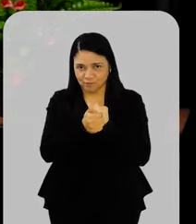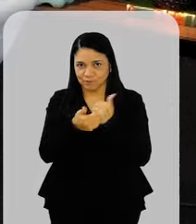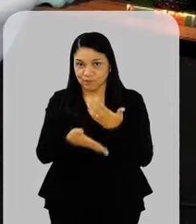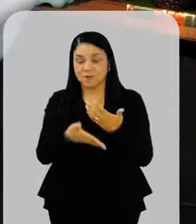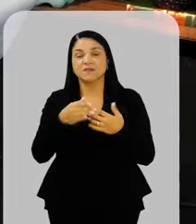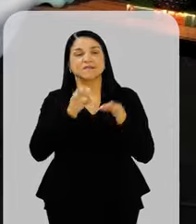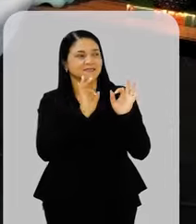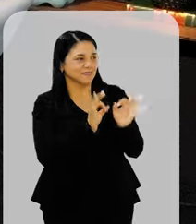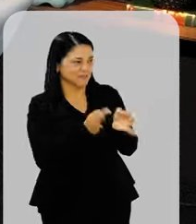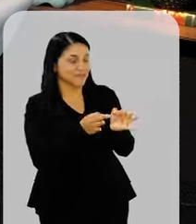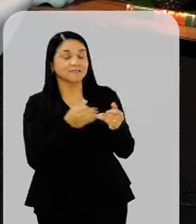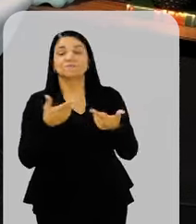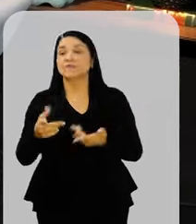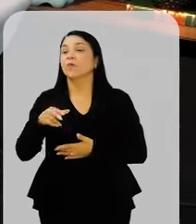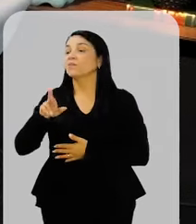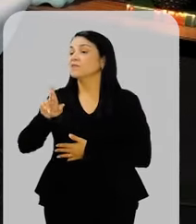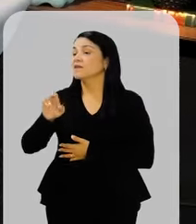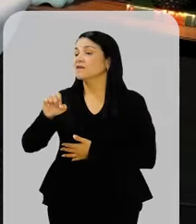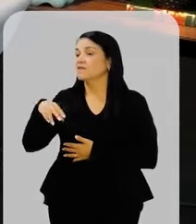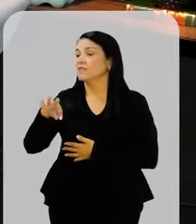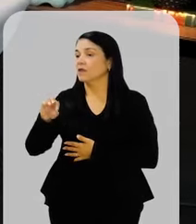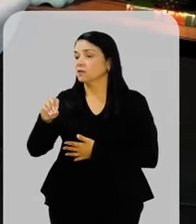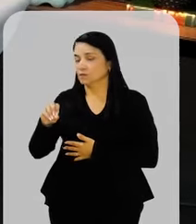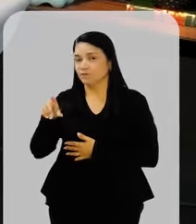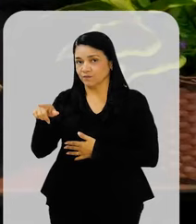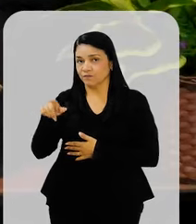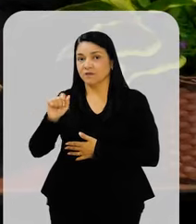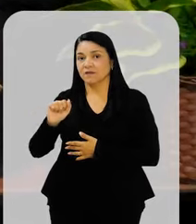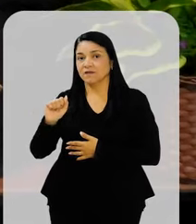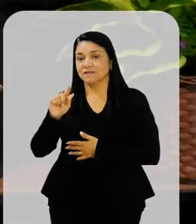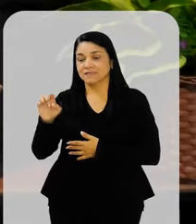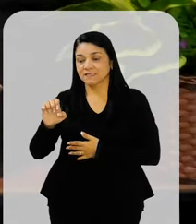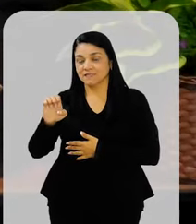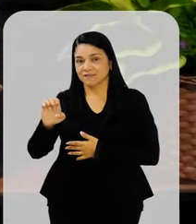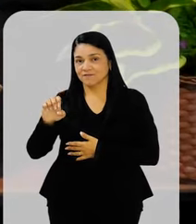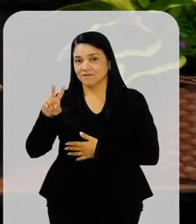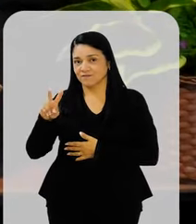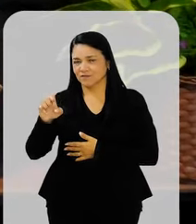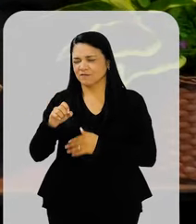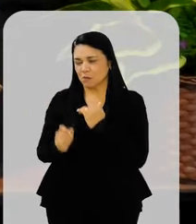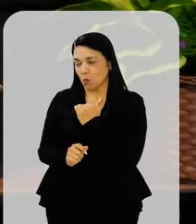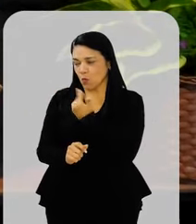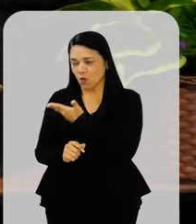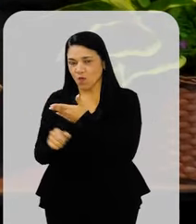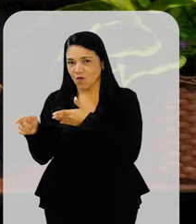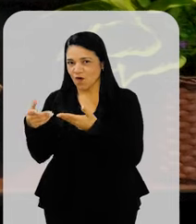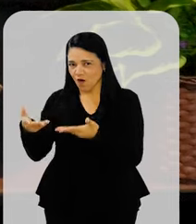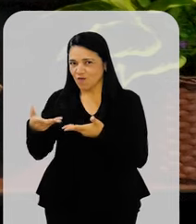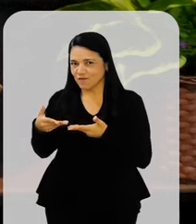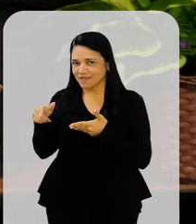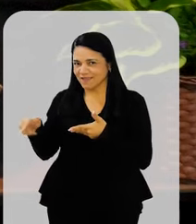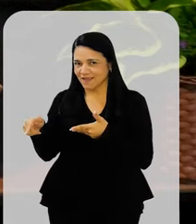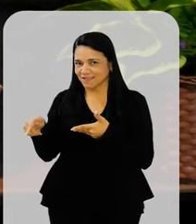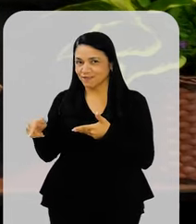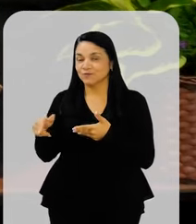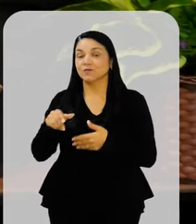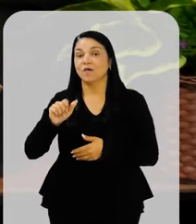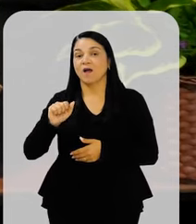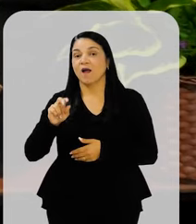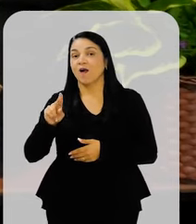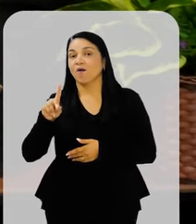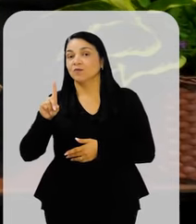certeza. Renato Azevedo, você tem um convidado ao seu lado, que é do